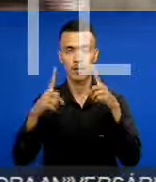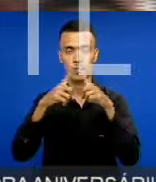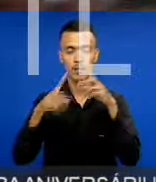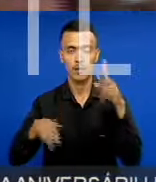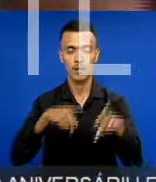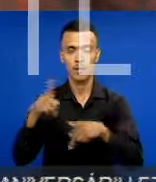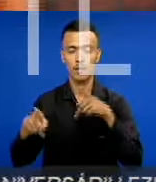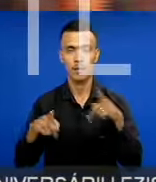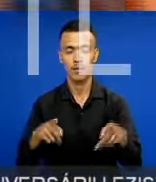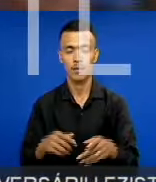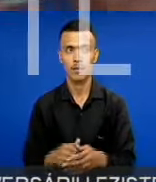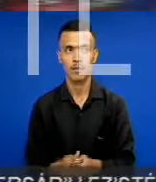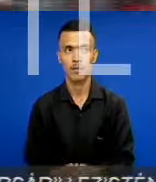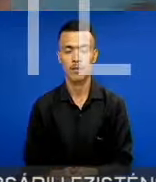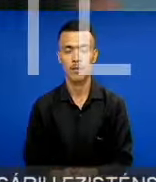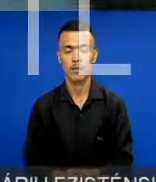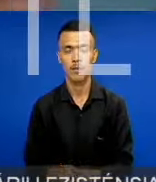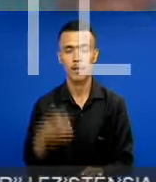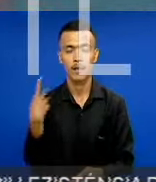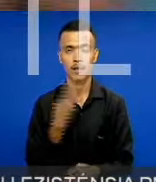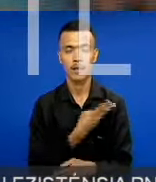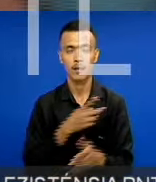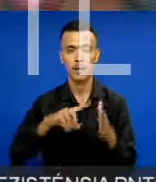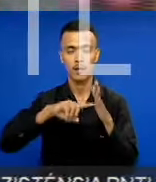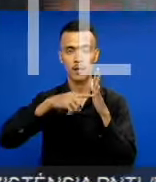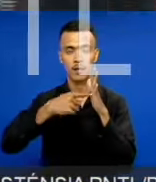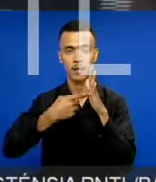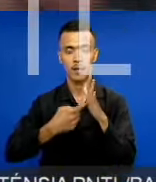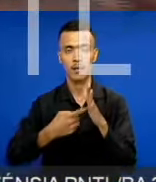Ita atu hu giri de fumida. Hau hu se